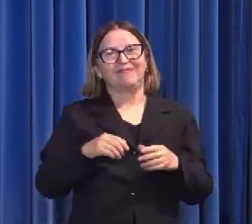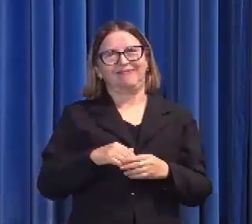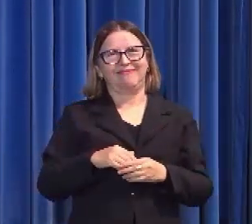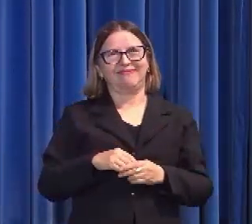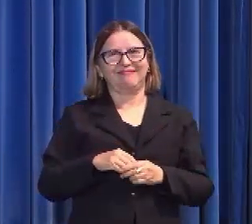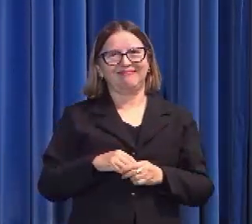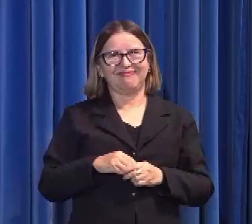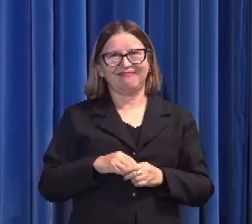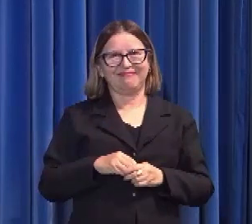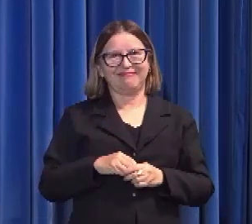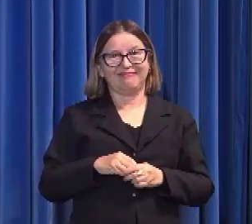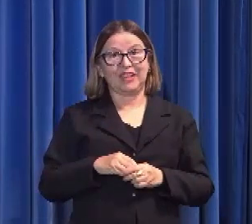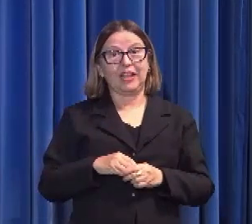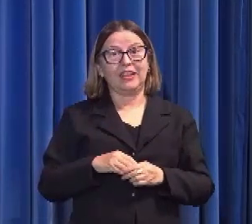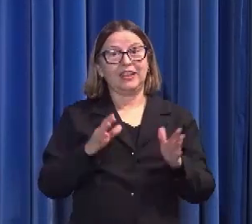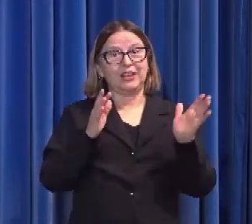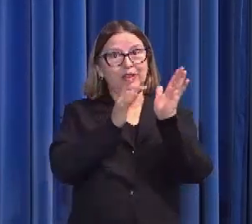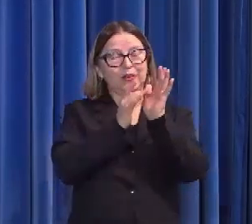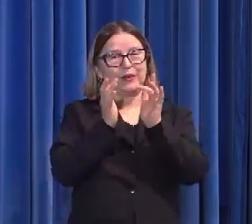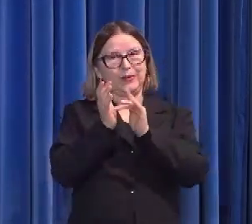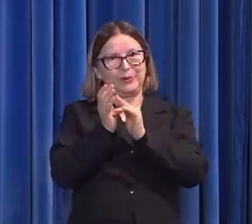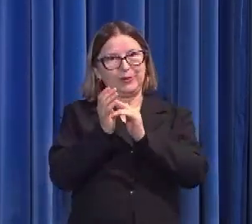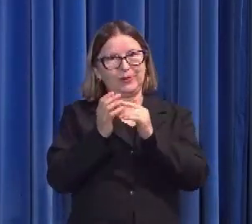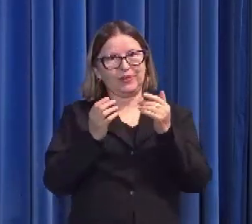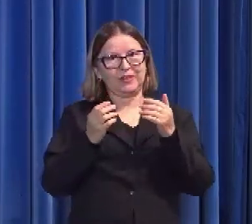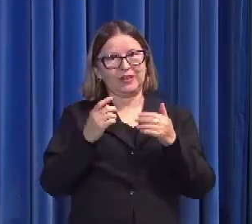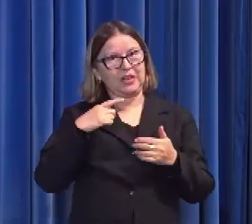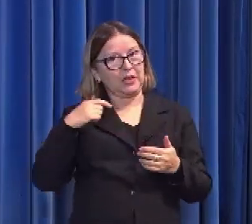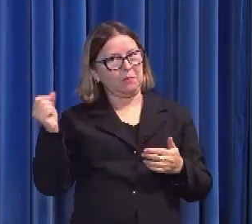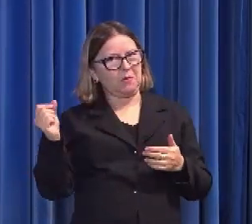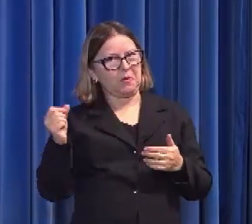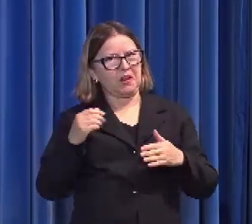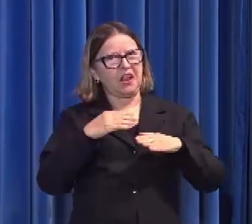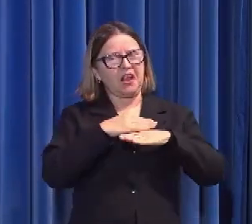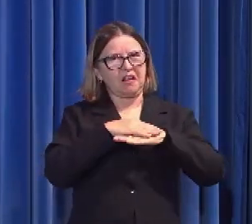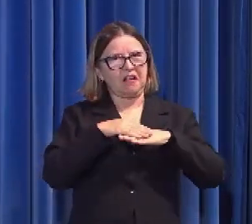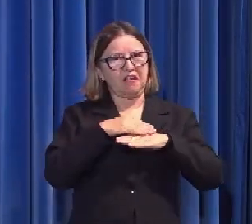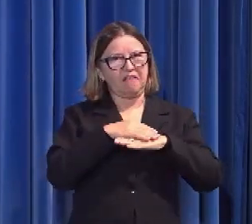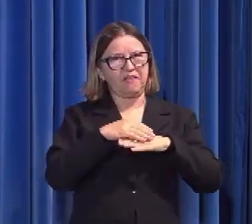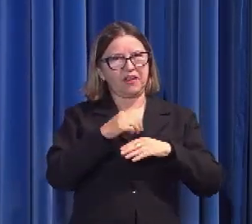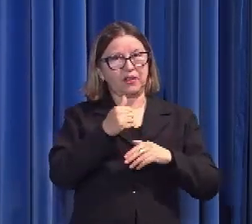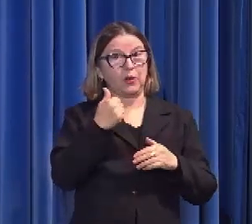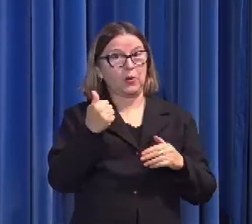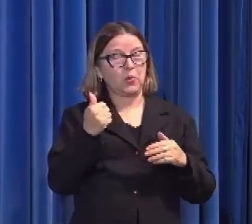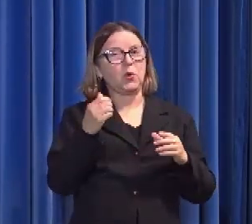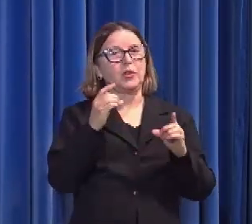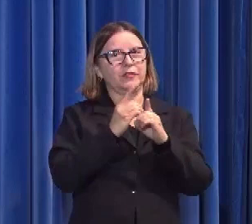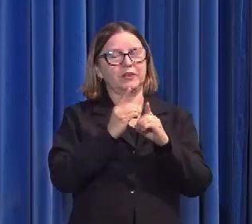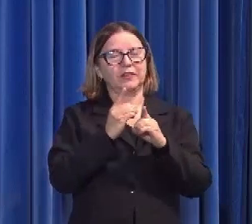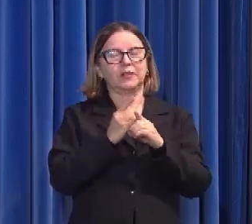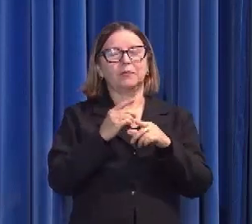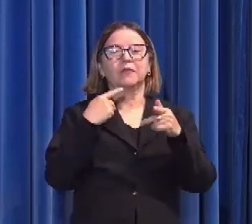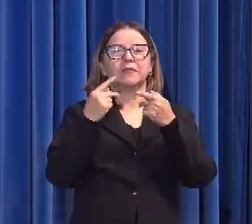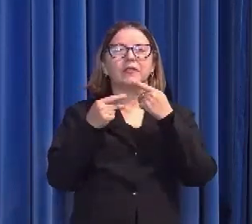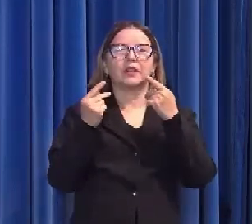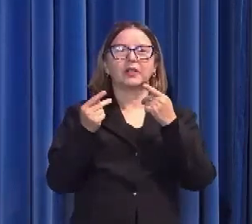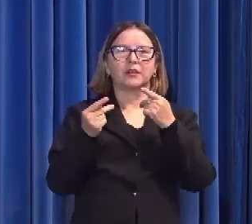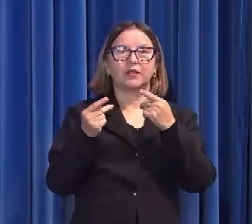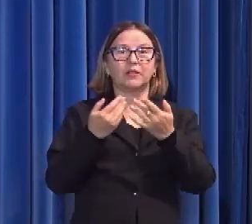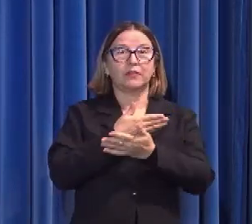e Jesus estava indo embora ele tava conversando com os 11 e ele diz a seguinte